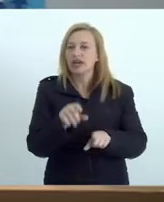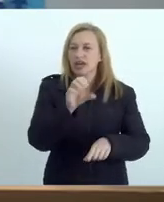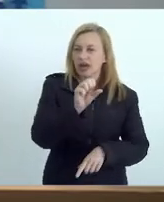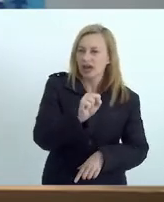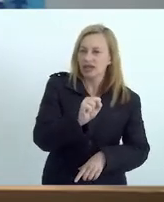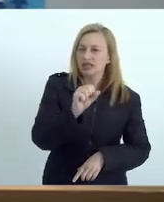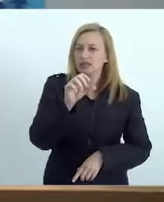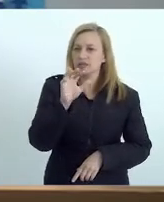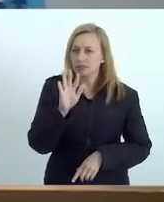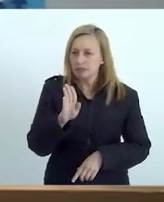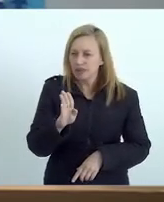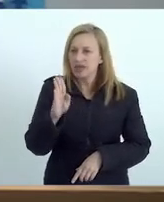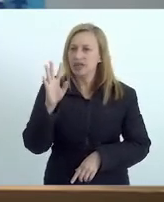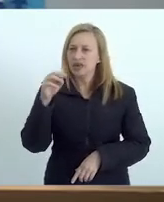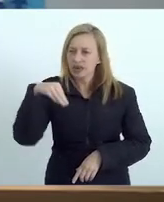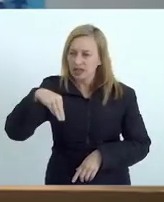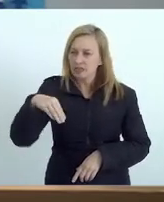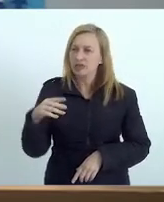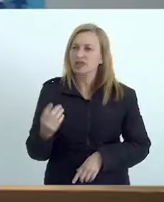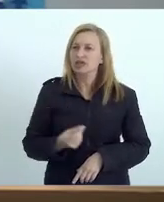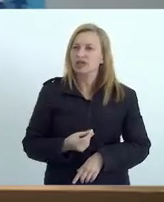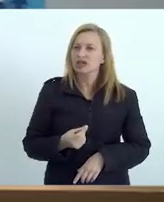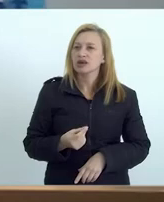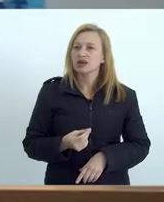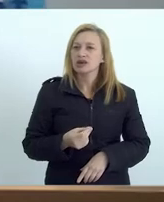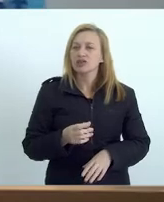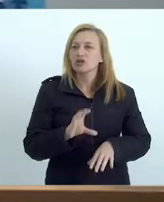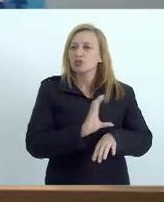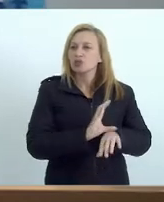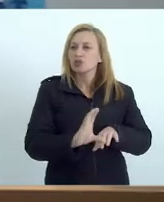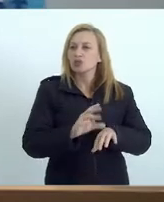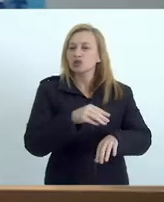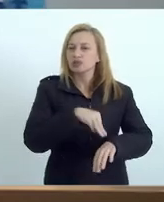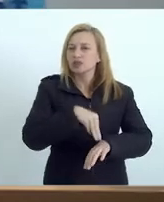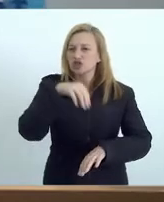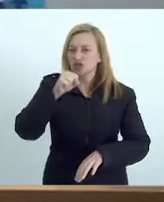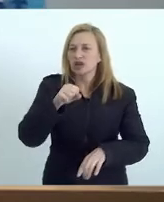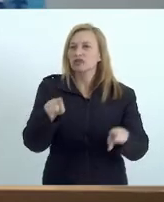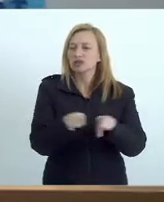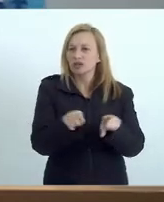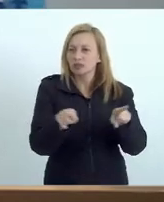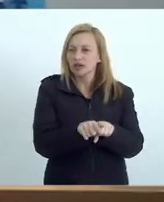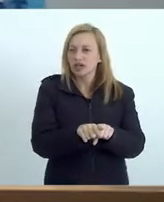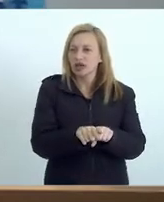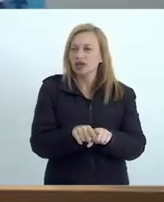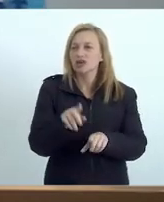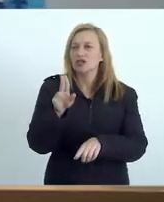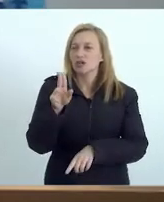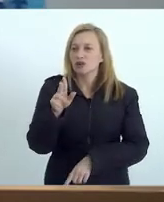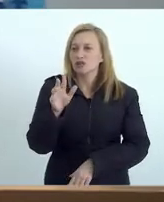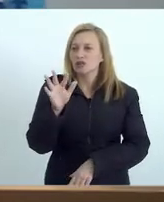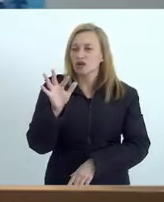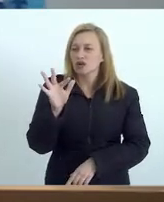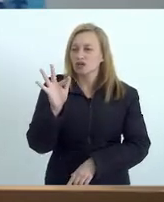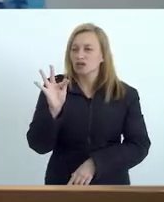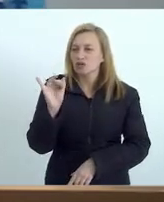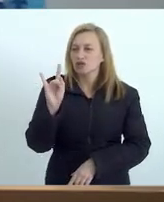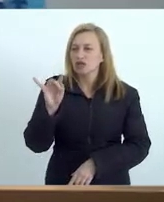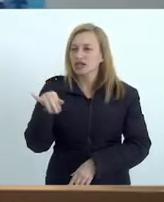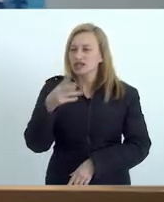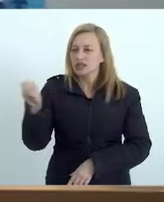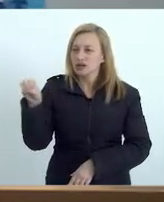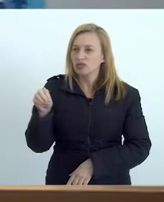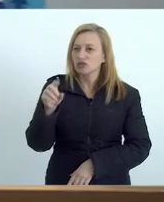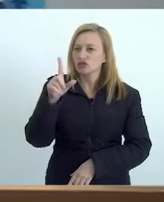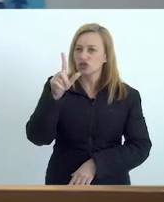será sairá com o curso de mim e também chancelado pela Fundação Getúlio Vargas tanto sociais